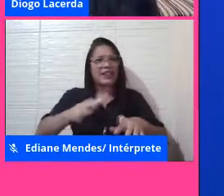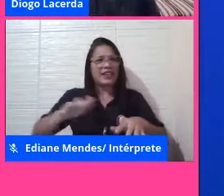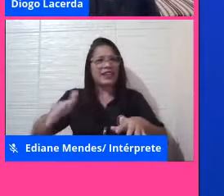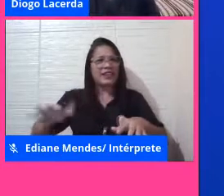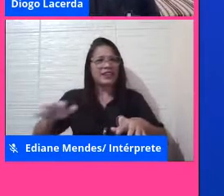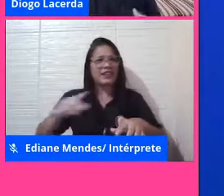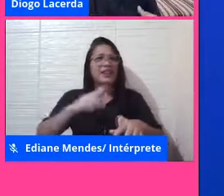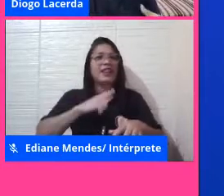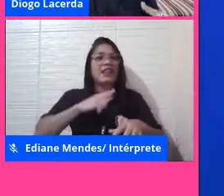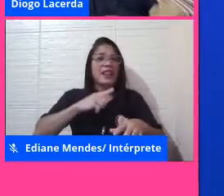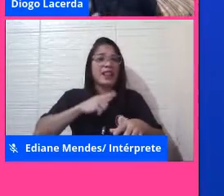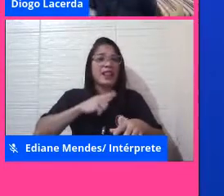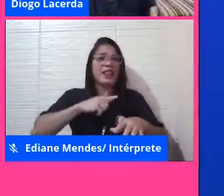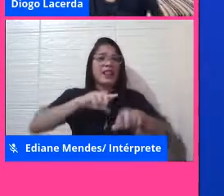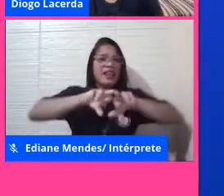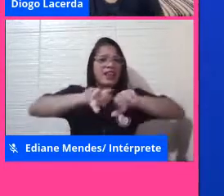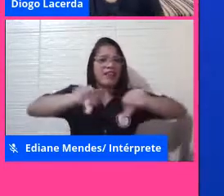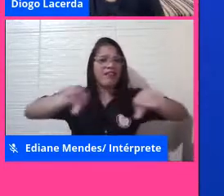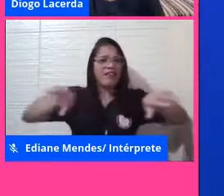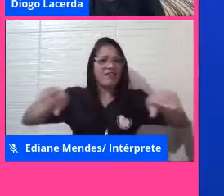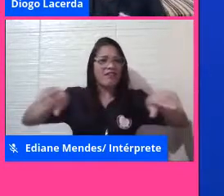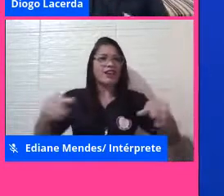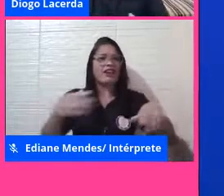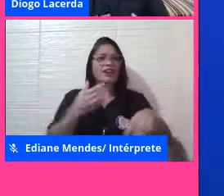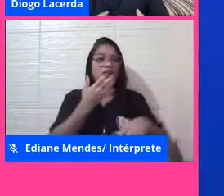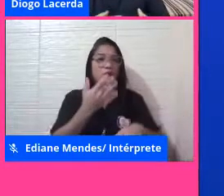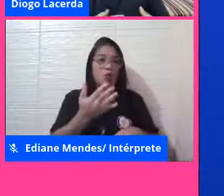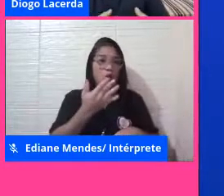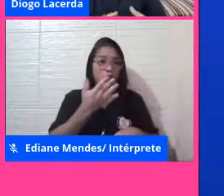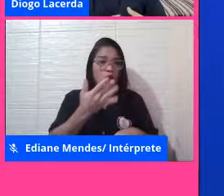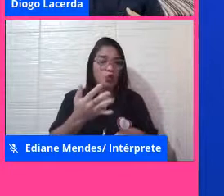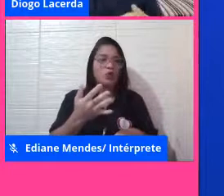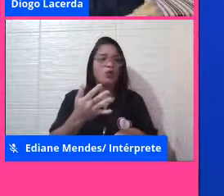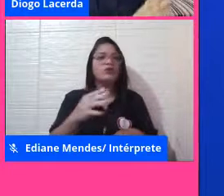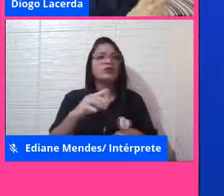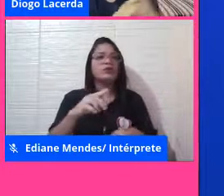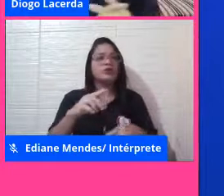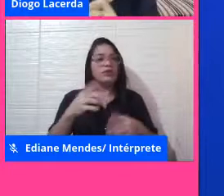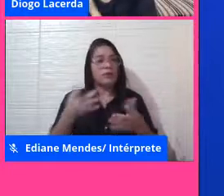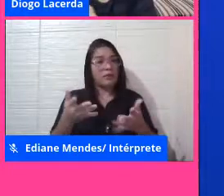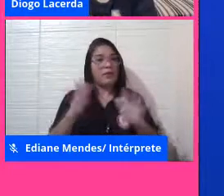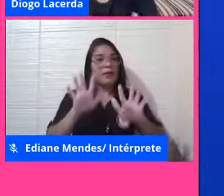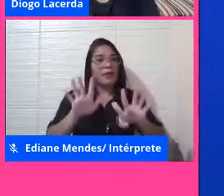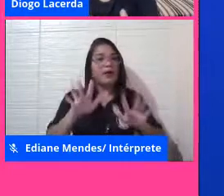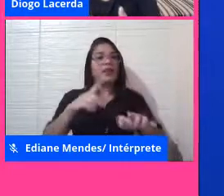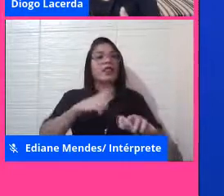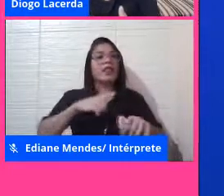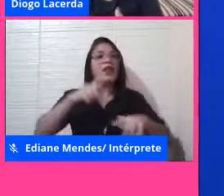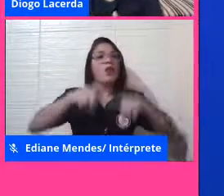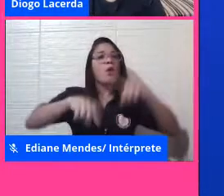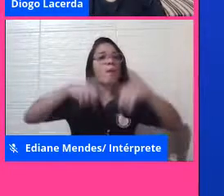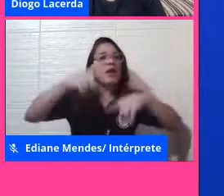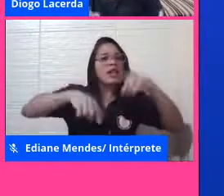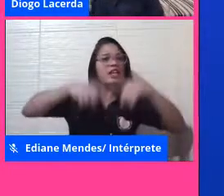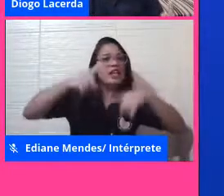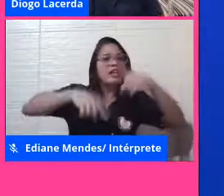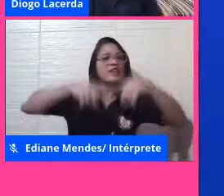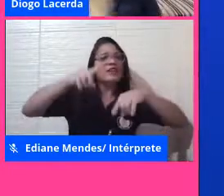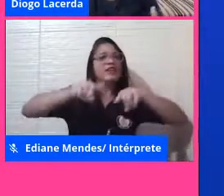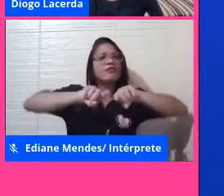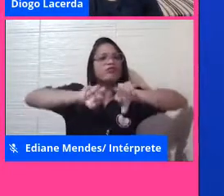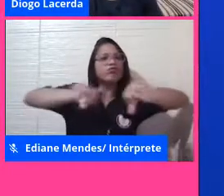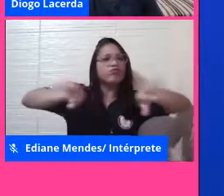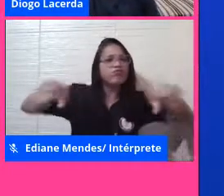diversas cores, mas uma das vantagens das resinas é porque você tem vários tipos de materiais. Tem materiais flexíveis,